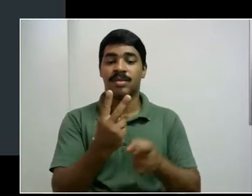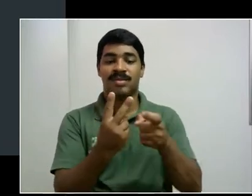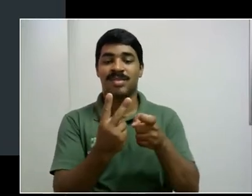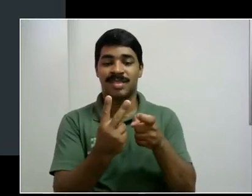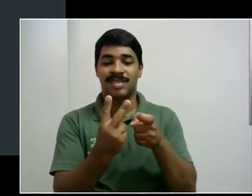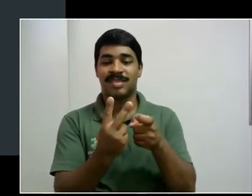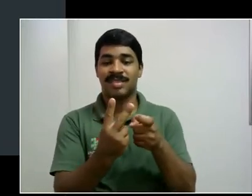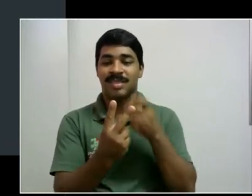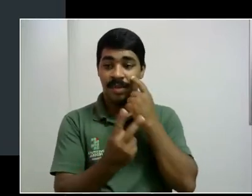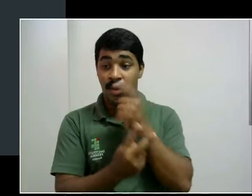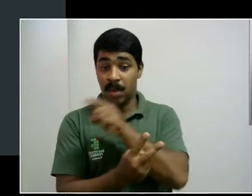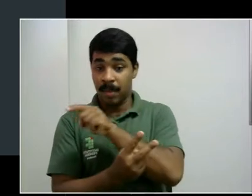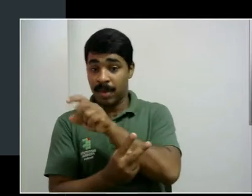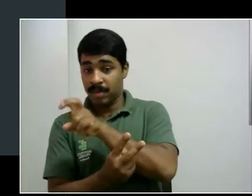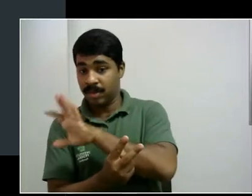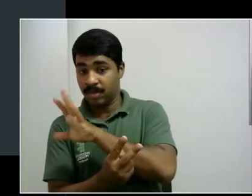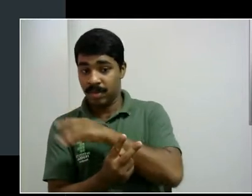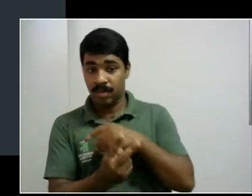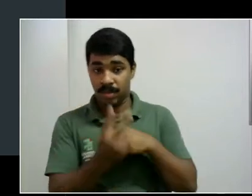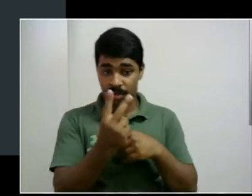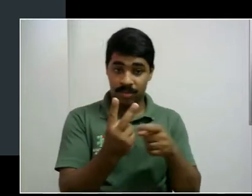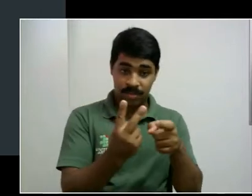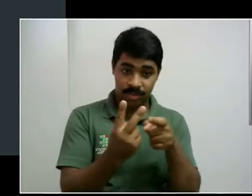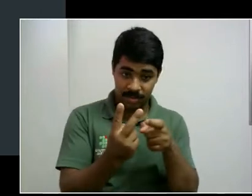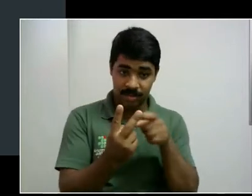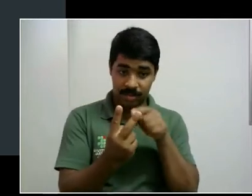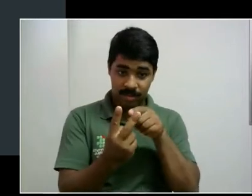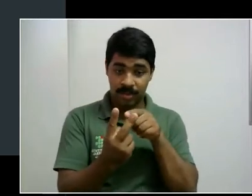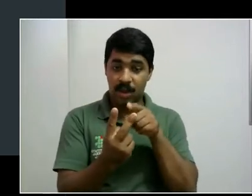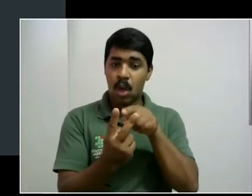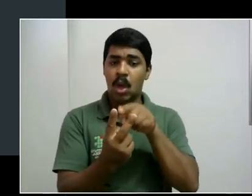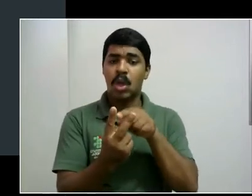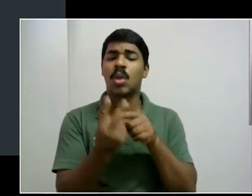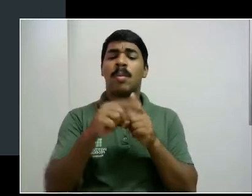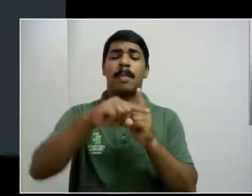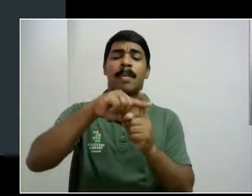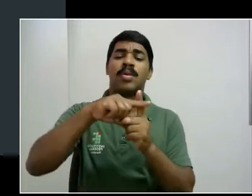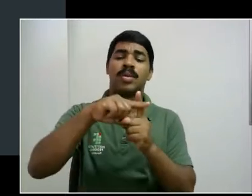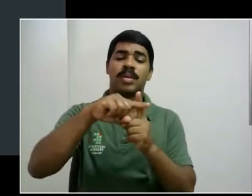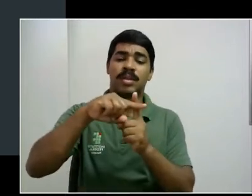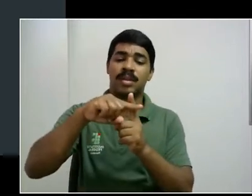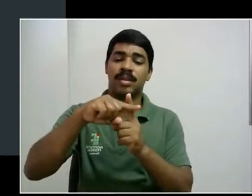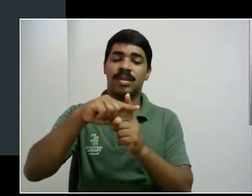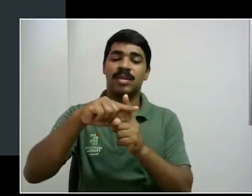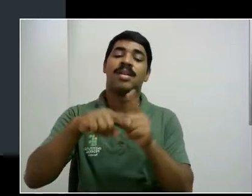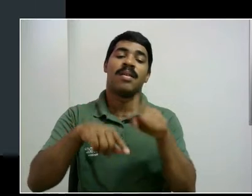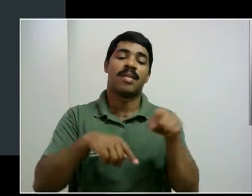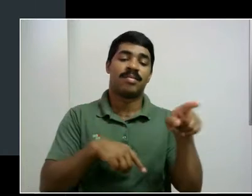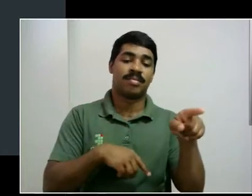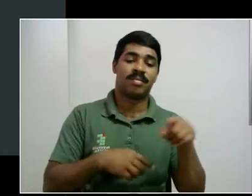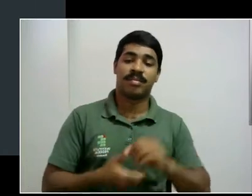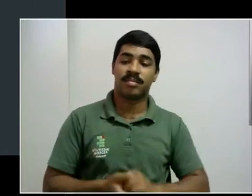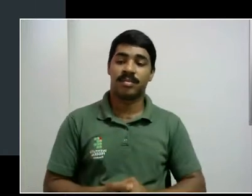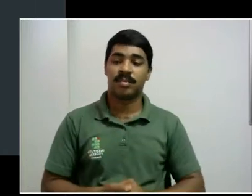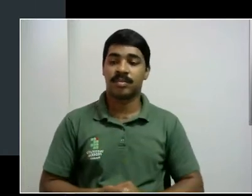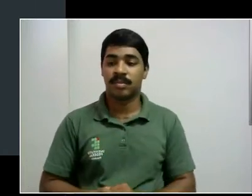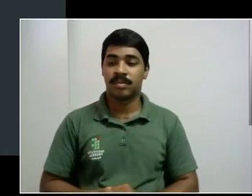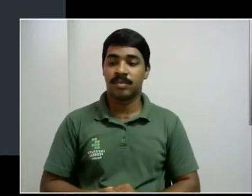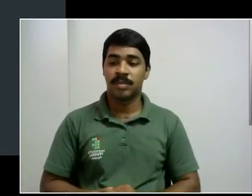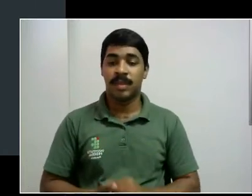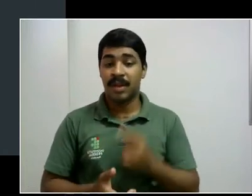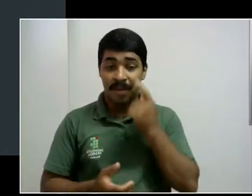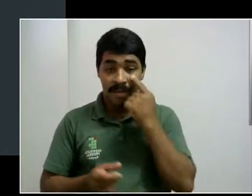não é o menos 5, é o 2. Né? 2 é um número positivo, portanto, a função é crescente. Ó, o coeficiente angular não é o que vem primeiro, não. É